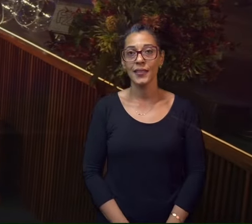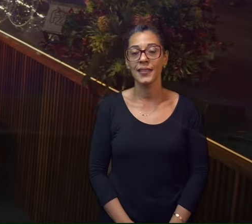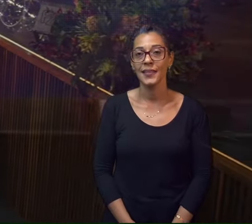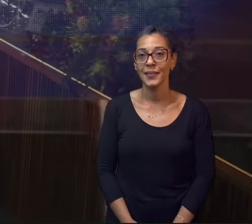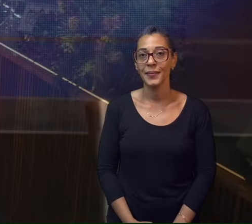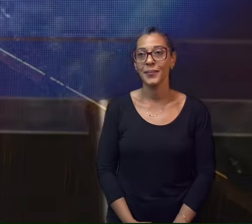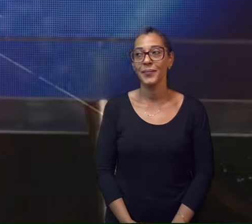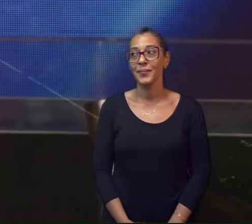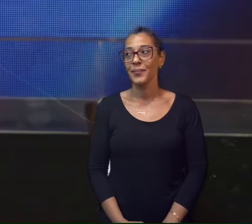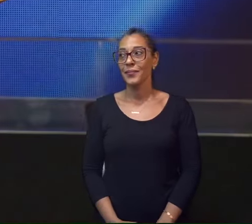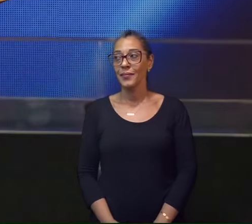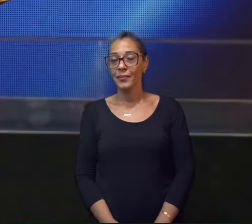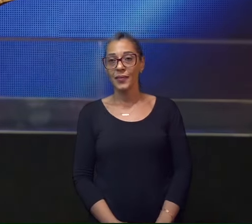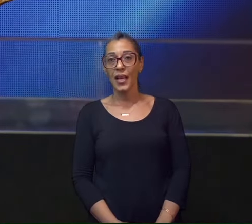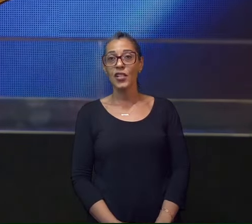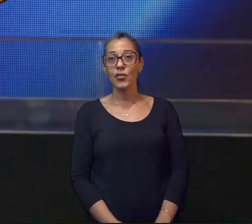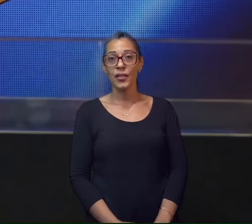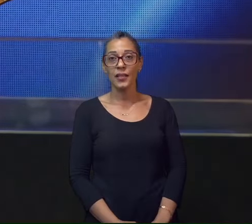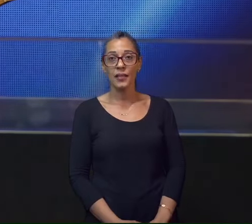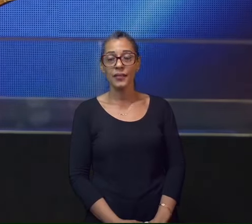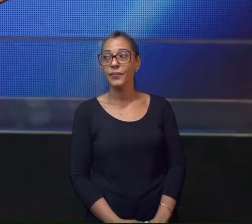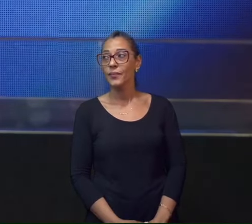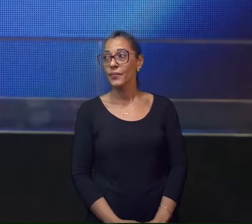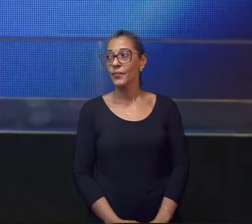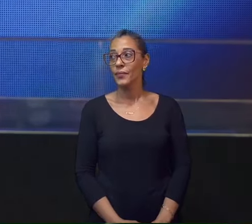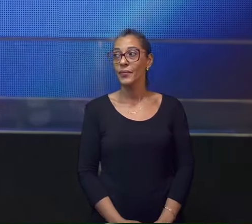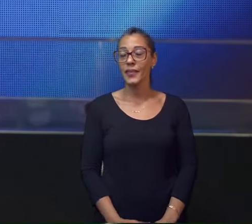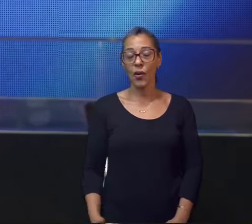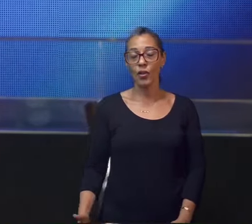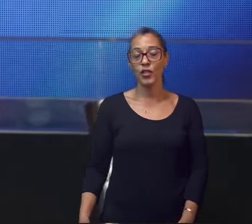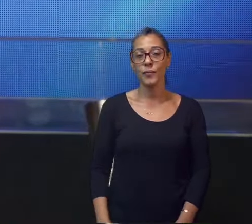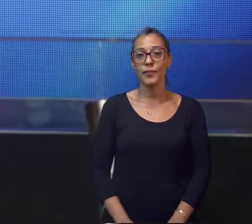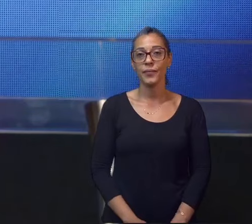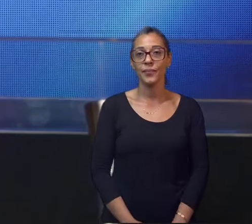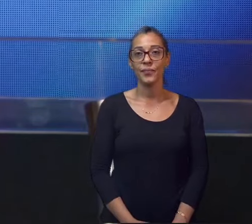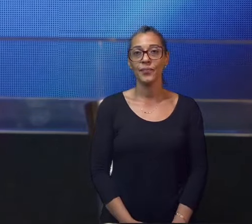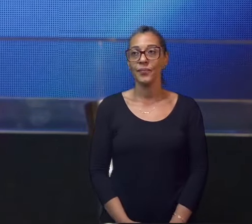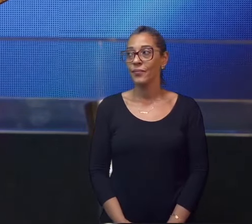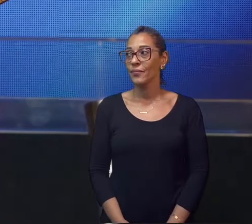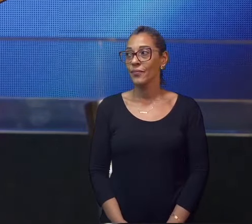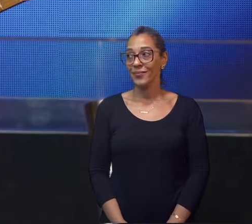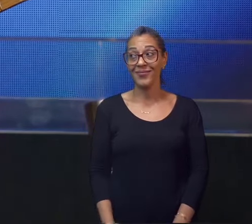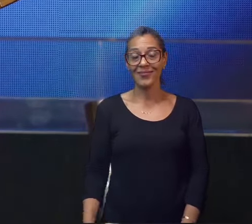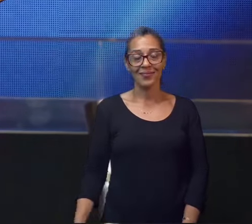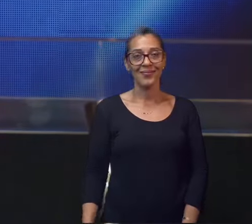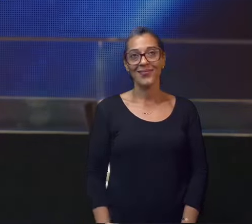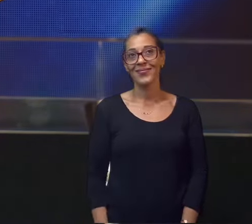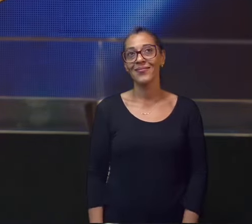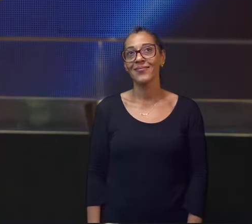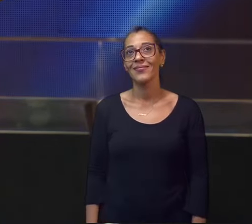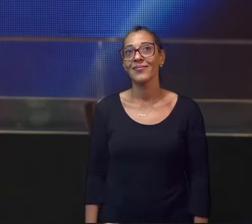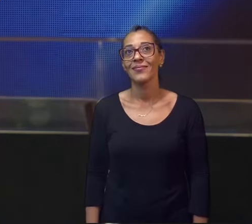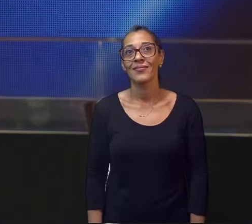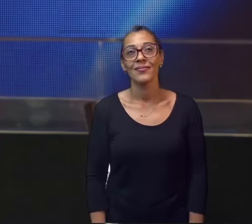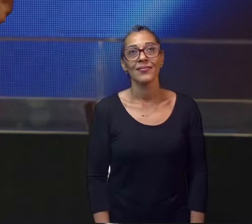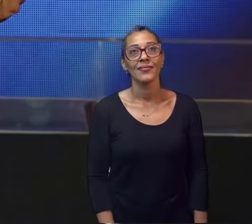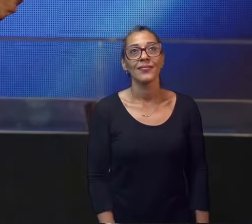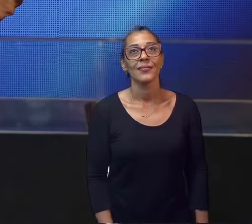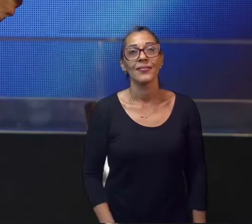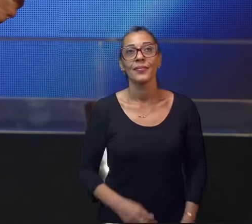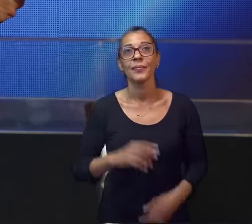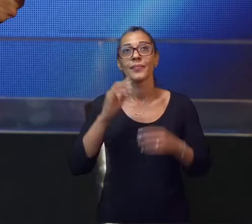sabe irmãos nós temos que reconhecer canções que um dia nos abençoaram que fazem parte da nossa história